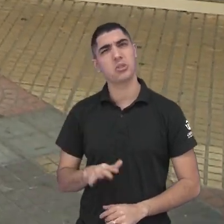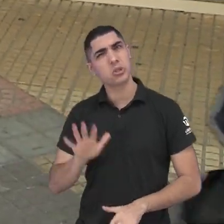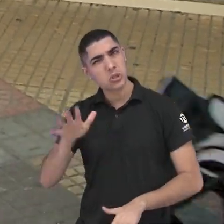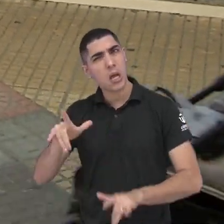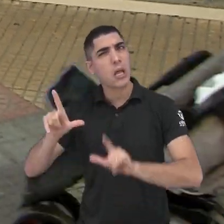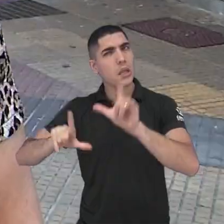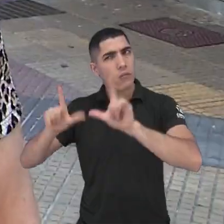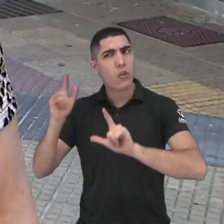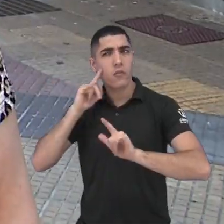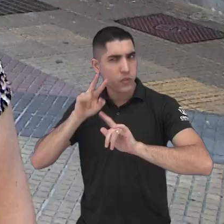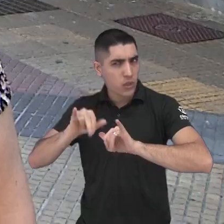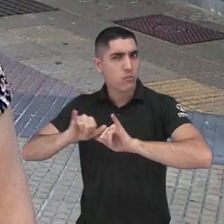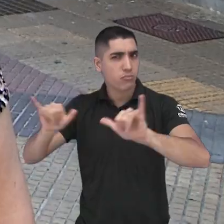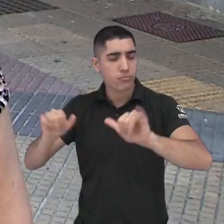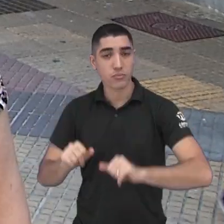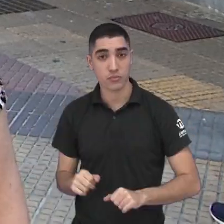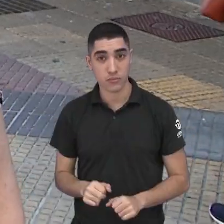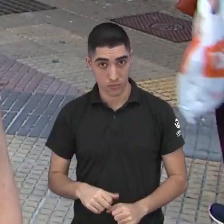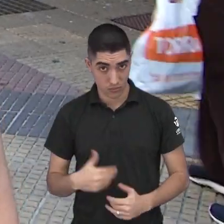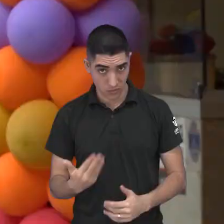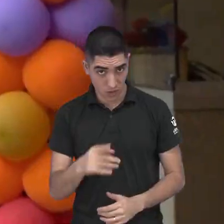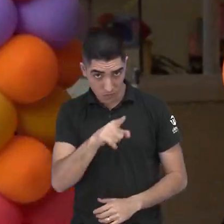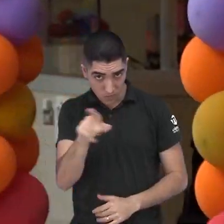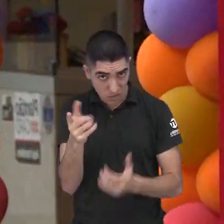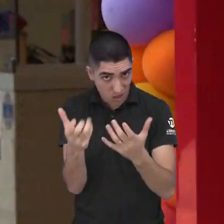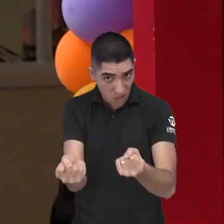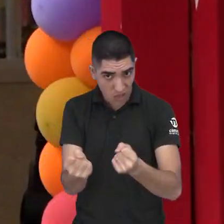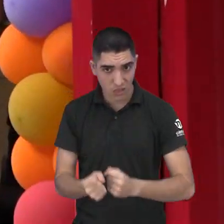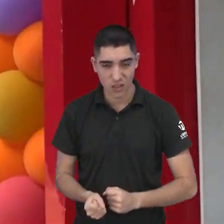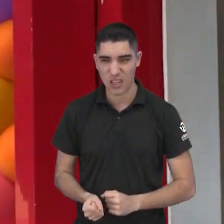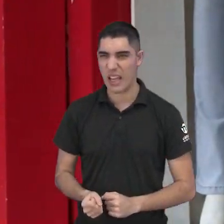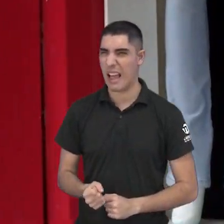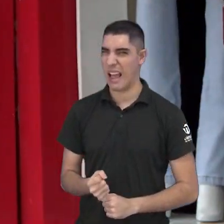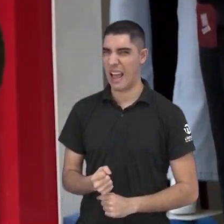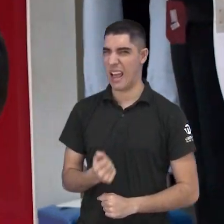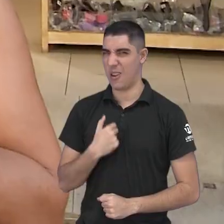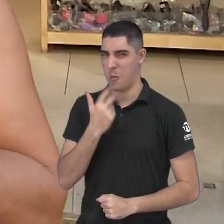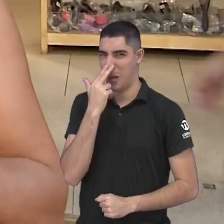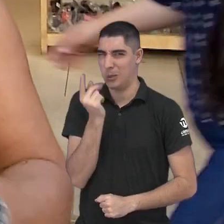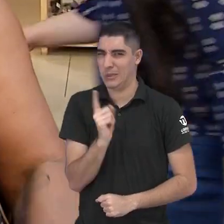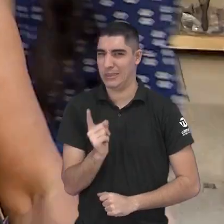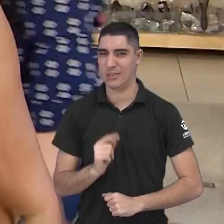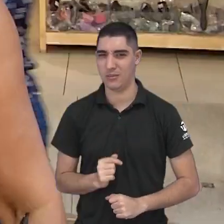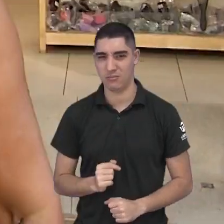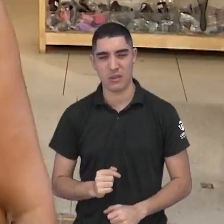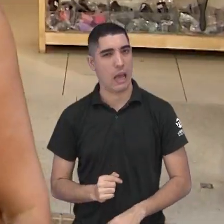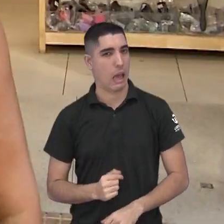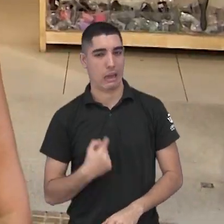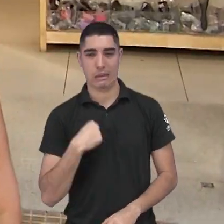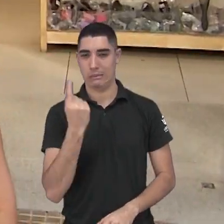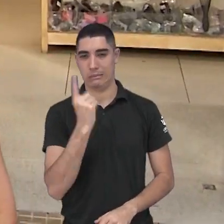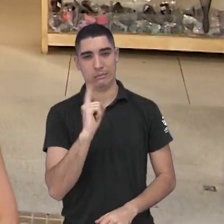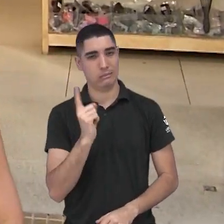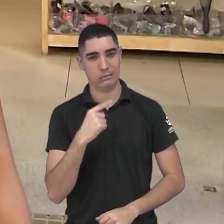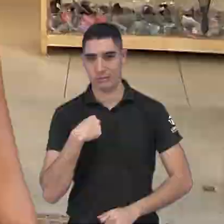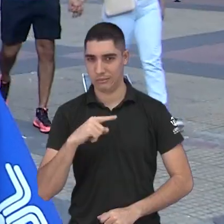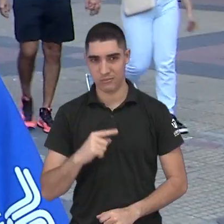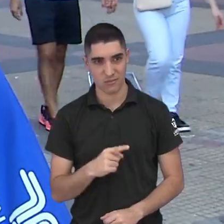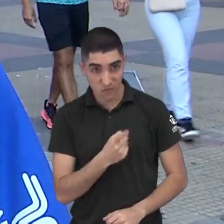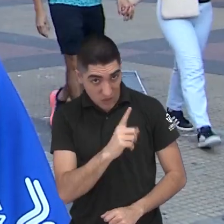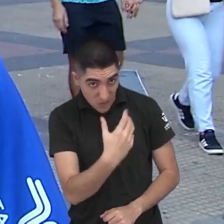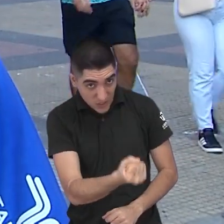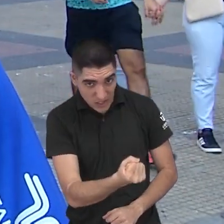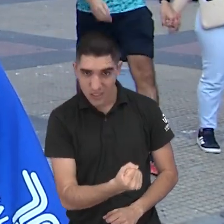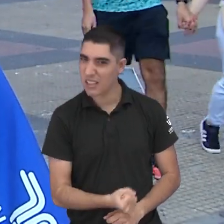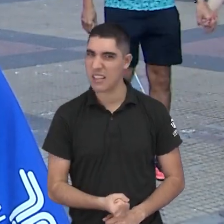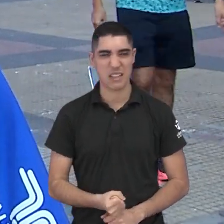sabia? Mais ou menos eu já vi na televisão. Mas então, você faria? Ai, eu acho que não. não? Não.